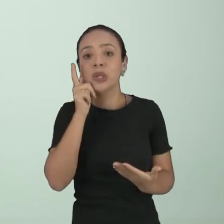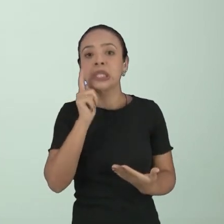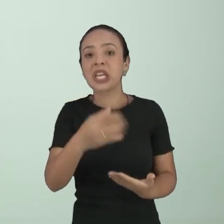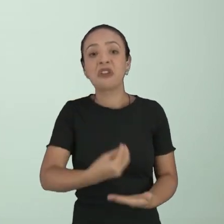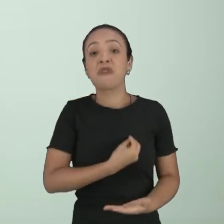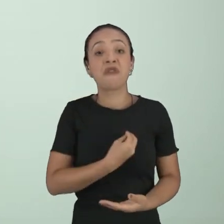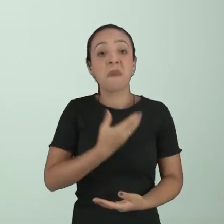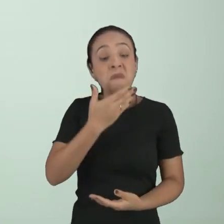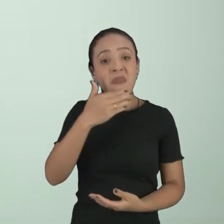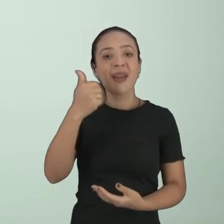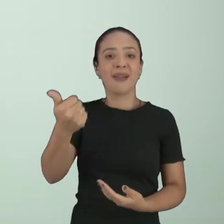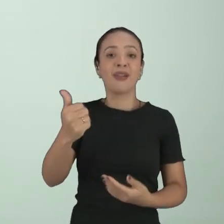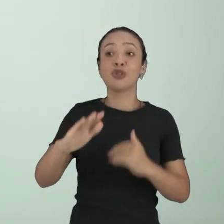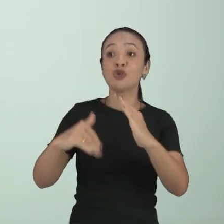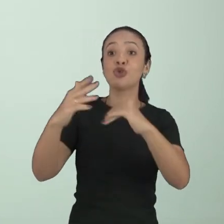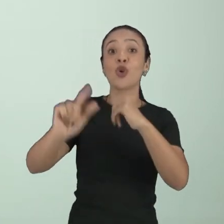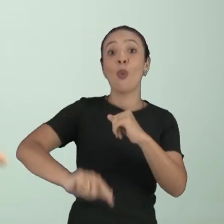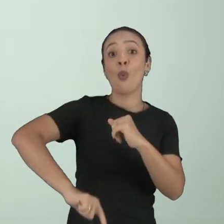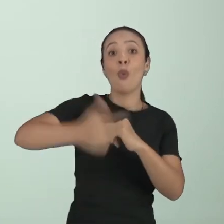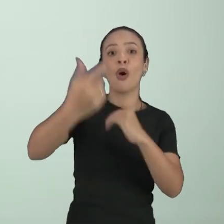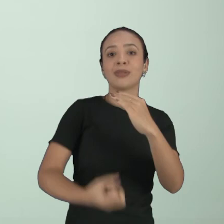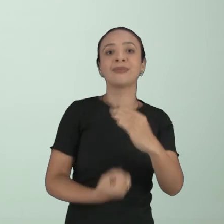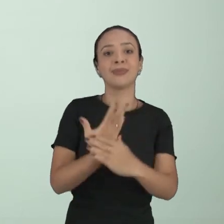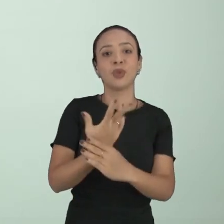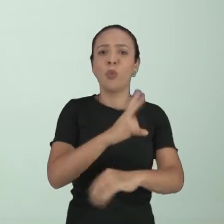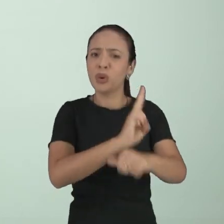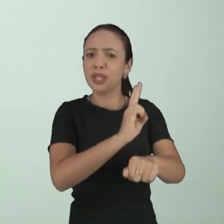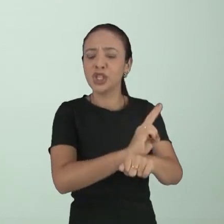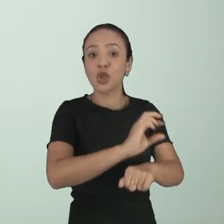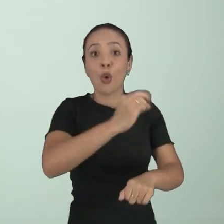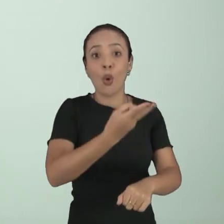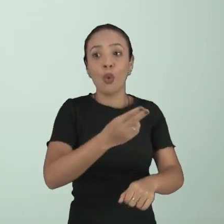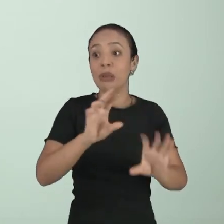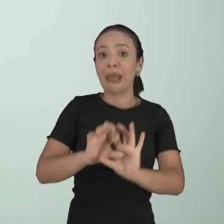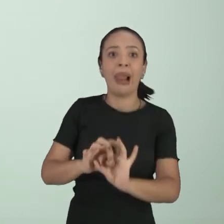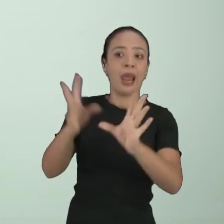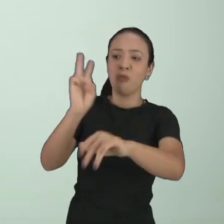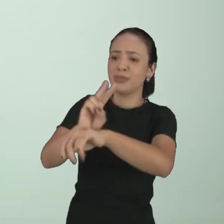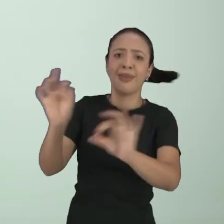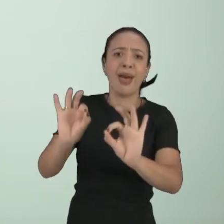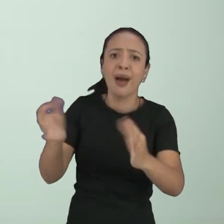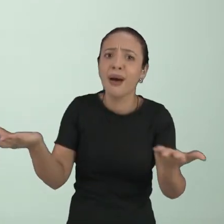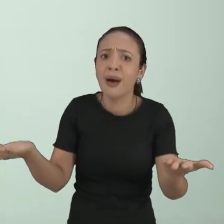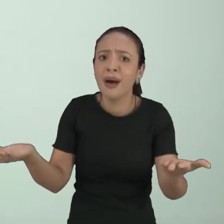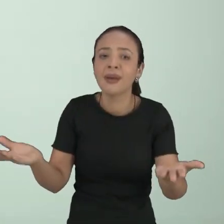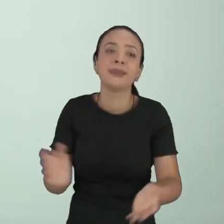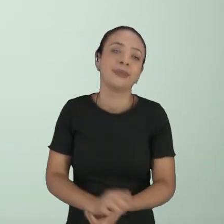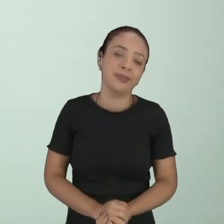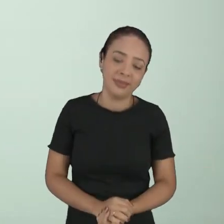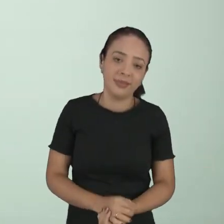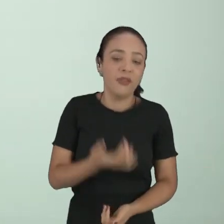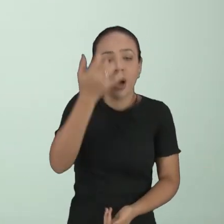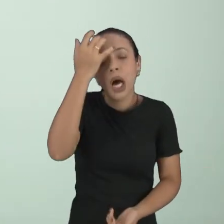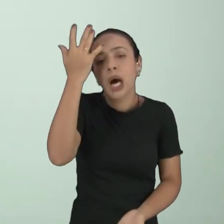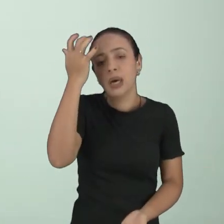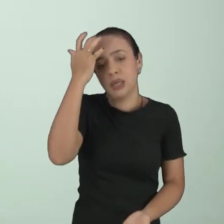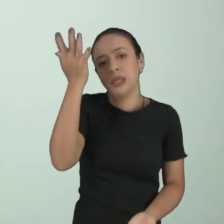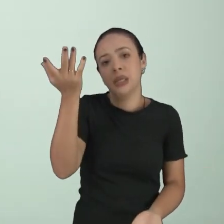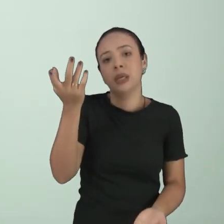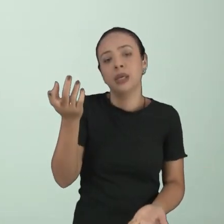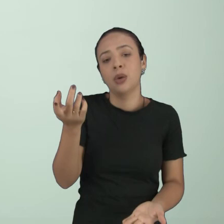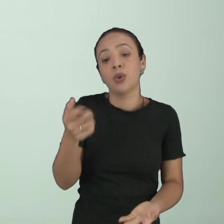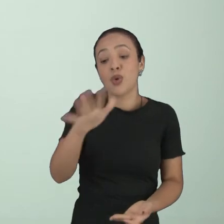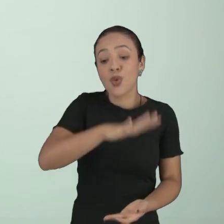de se desenvolver e formar um novo indivíduo? Aquele que está protegido ou que está no ambiente externo sem nenhuma proteção? É claro que é o que está no